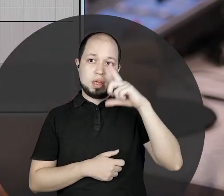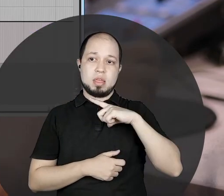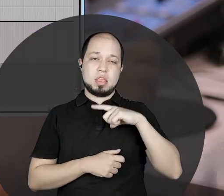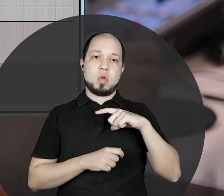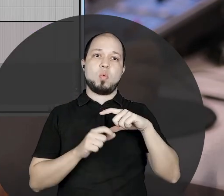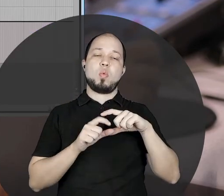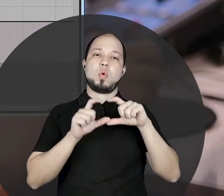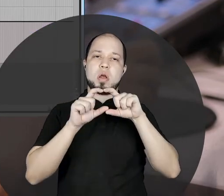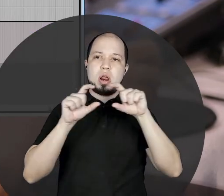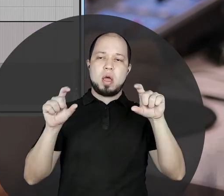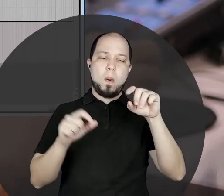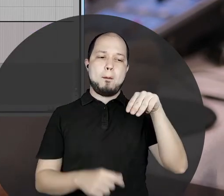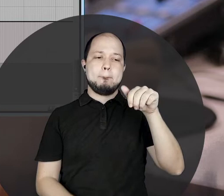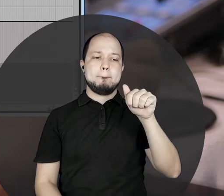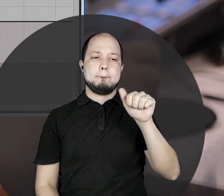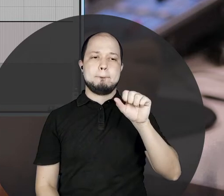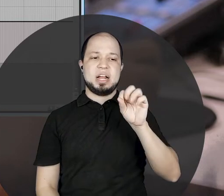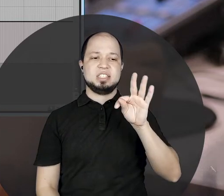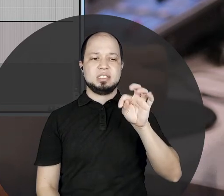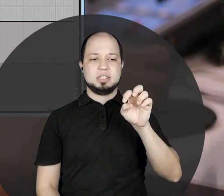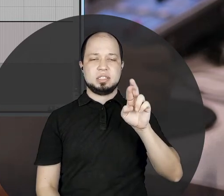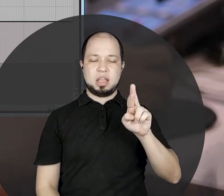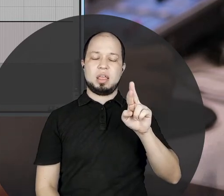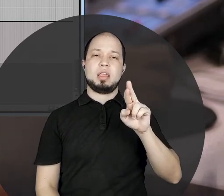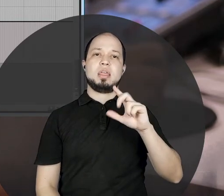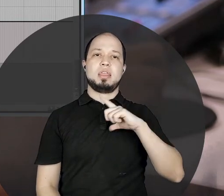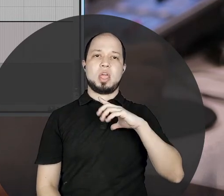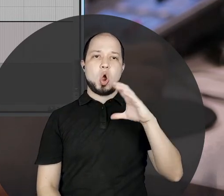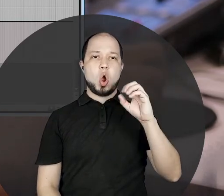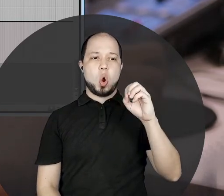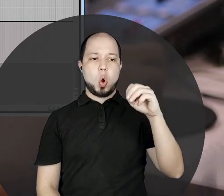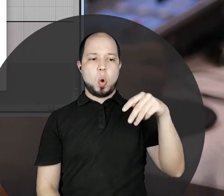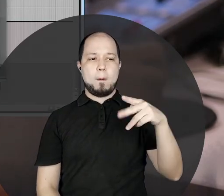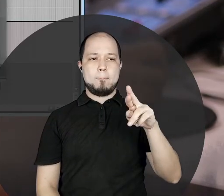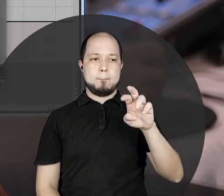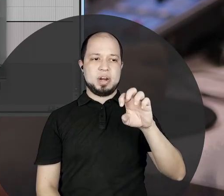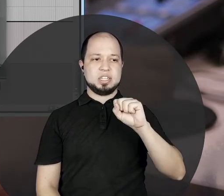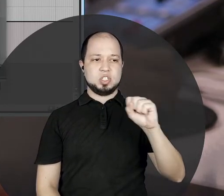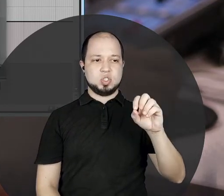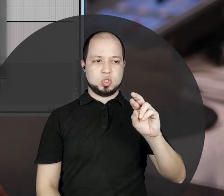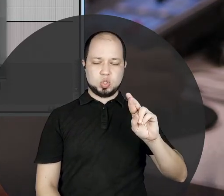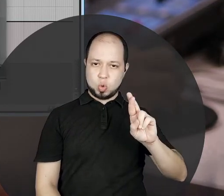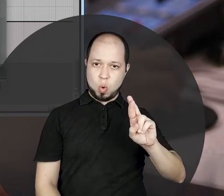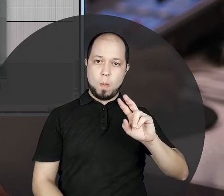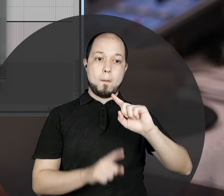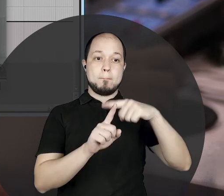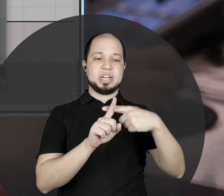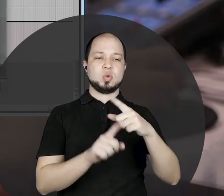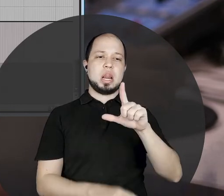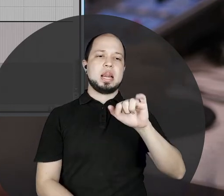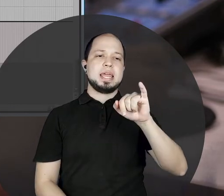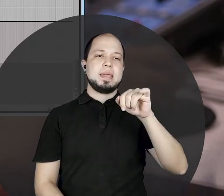lembrar, um canal master, que eu tenho aqui, por enquanto, só um compressor e o limiter. O limiter aqui serve para que não estoure